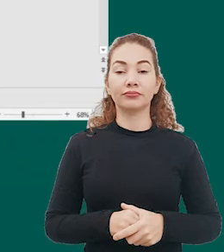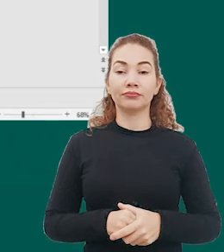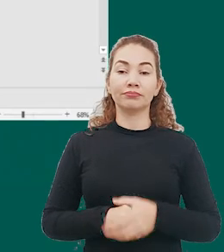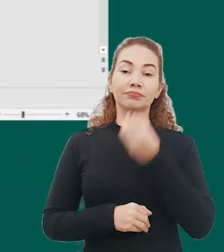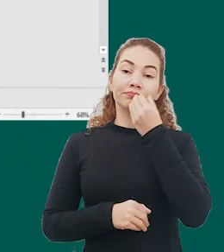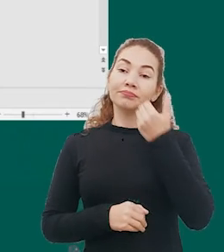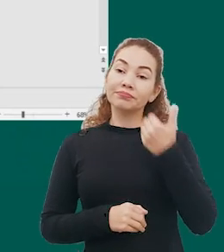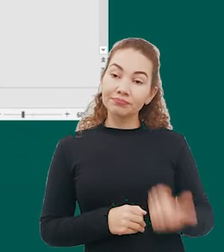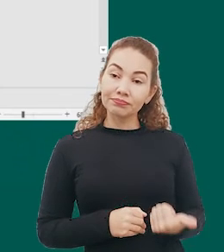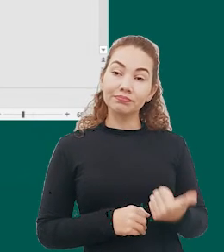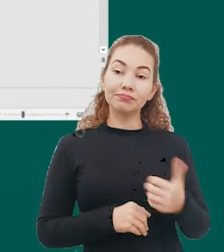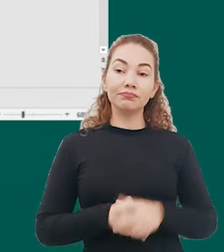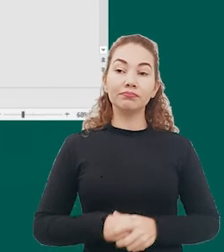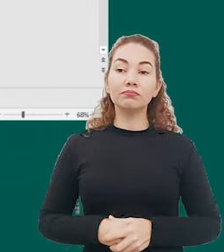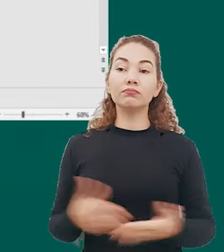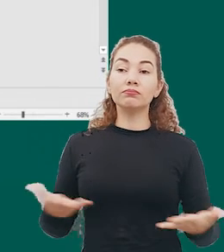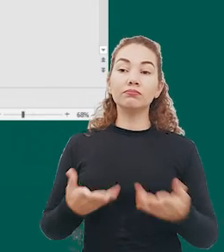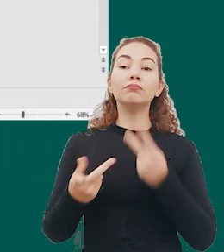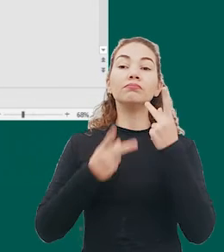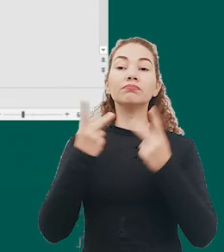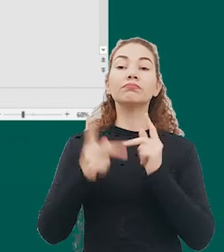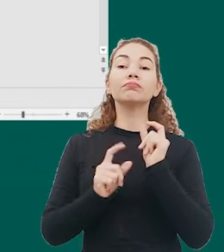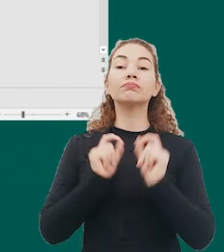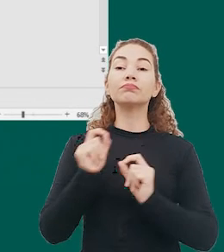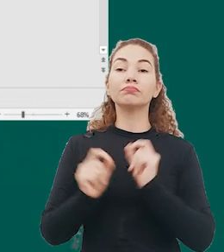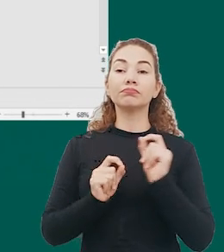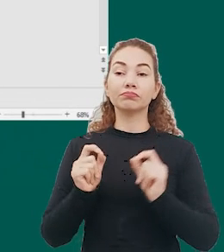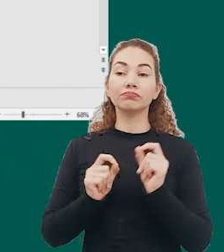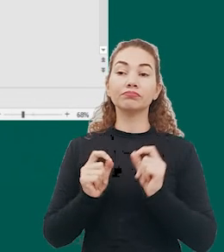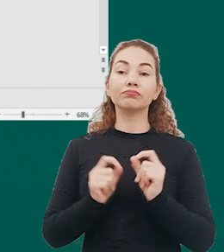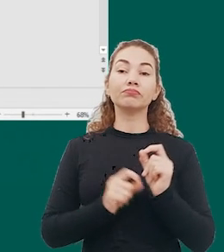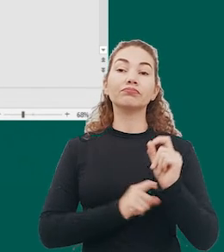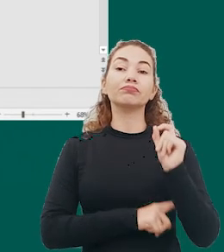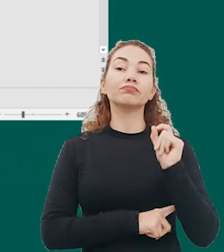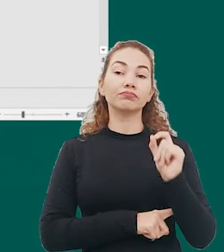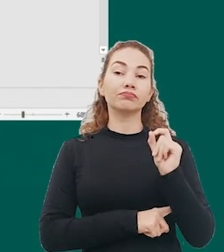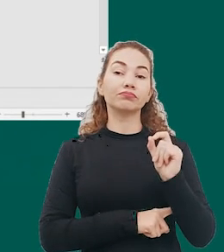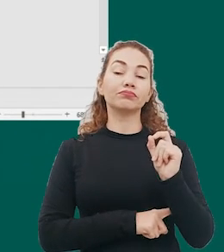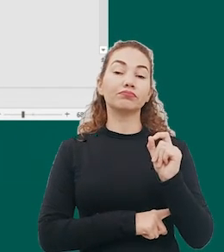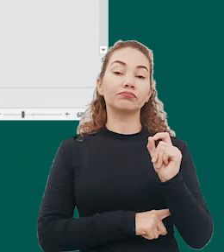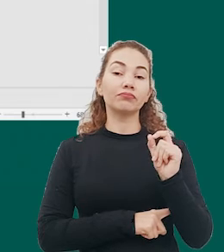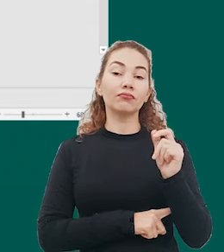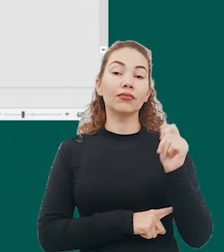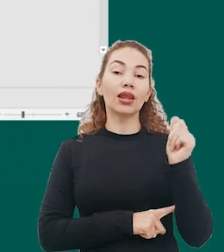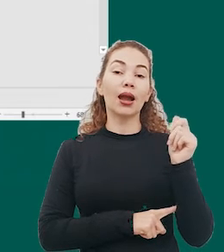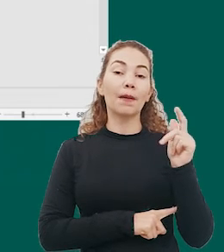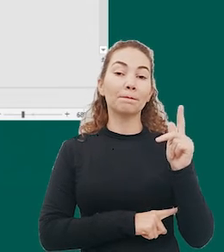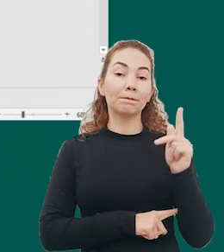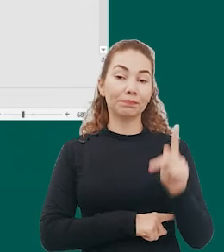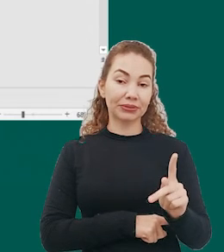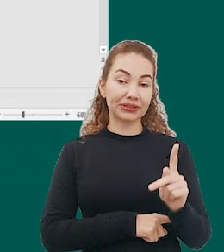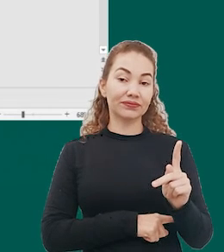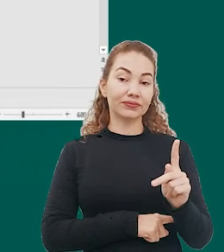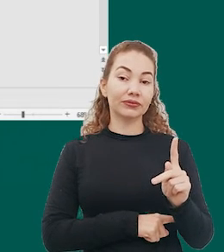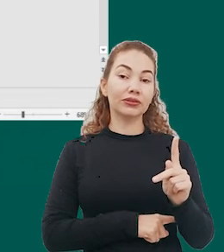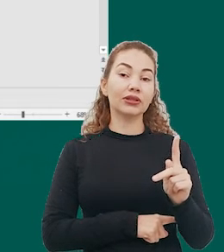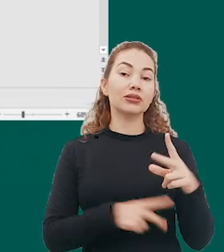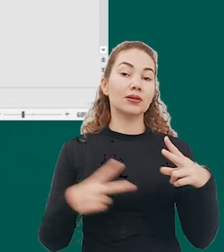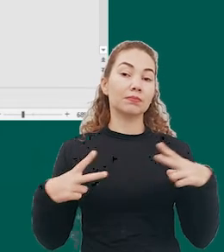Muito bem. Vamos falar um pouquinho sobre a previdência privada, né? Nós já conversamos um pouco sobre